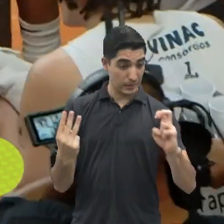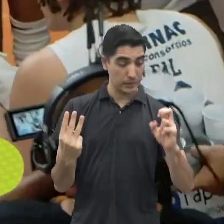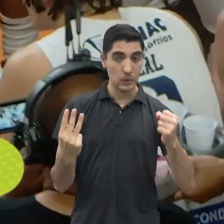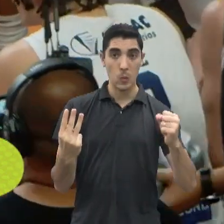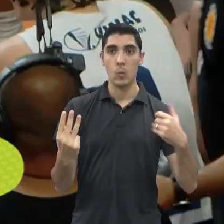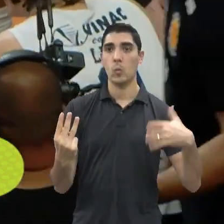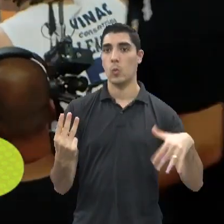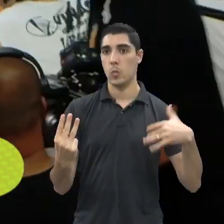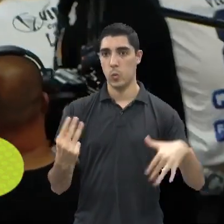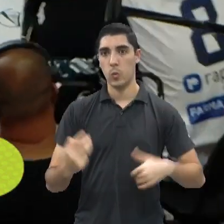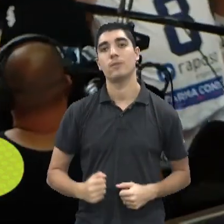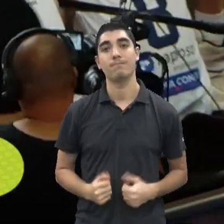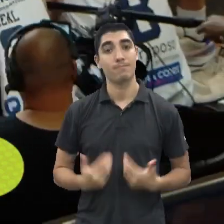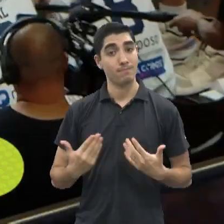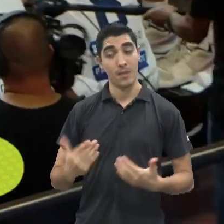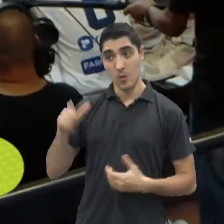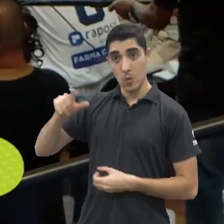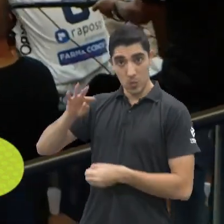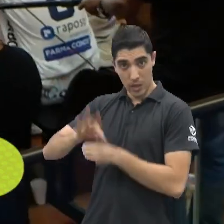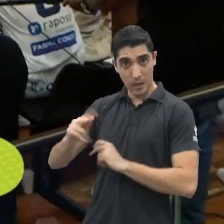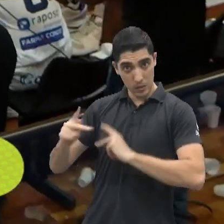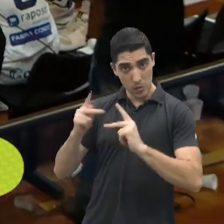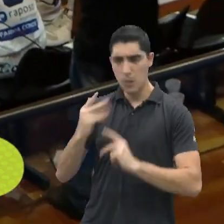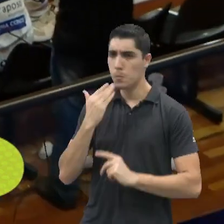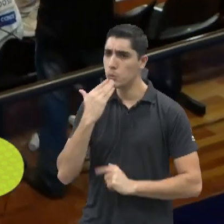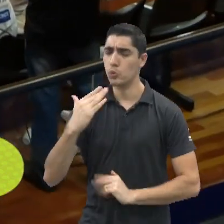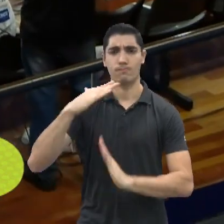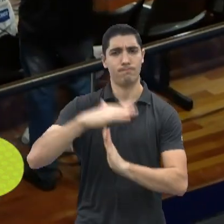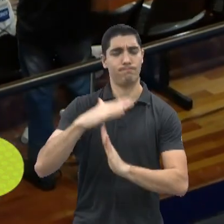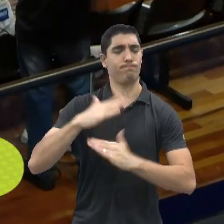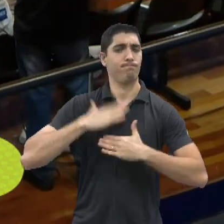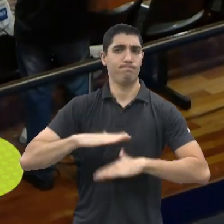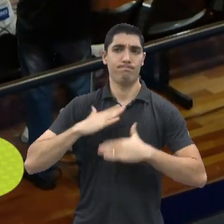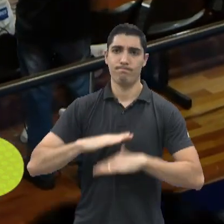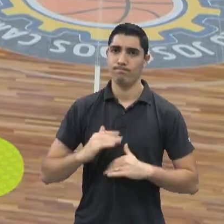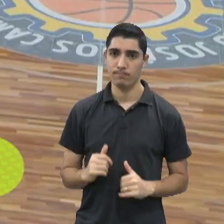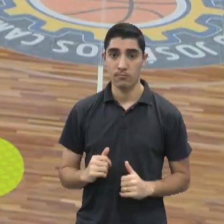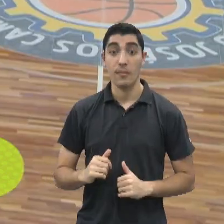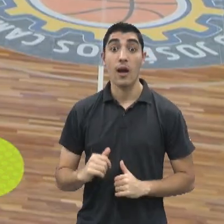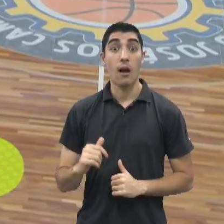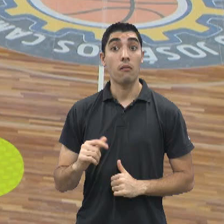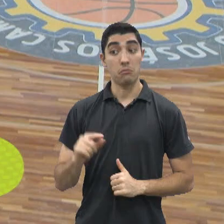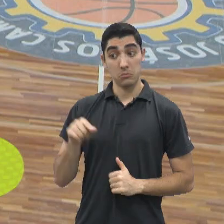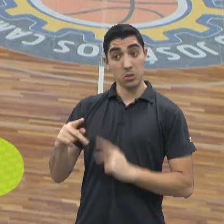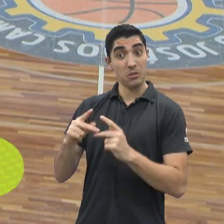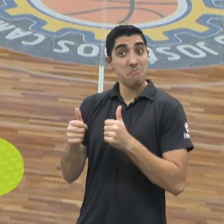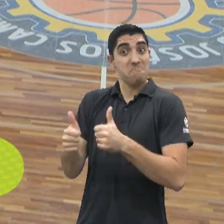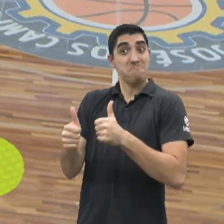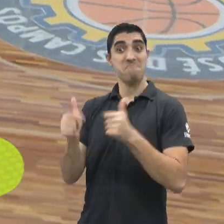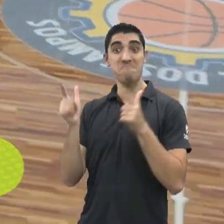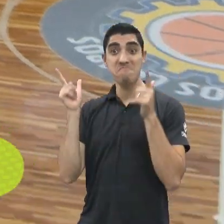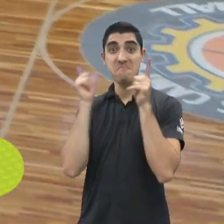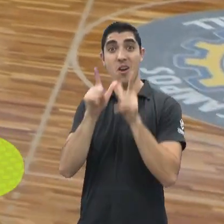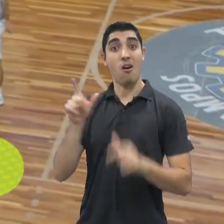63-58, obrigando Regis Marrelli a parar o jogo. E deu certo, Carbonari apareceu e nas bolas